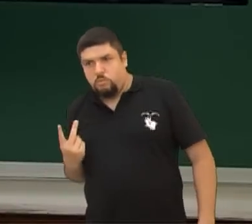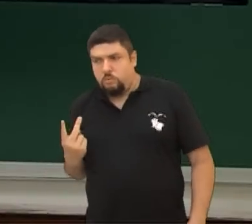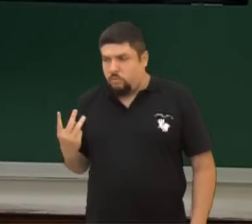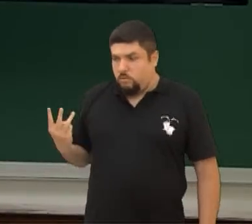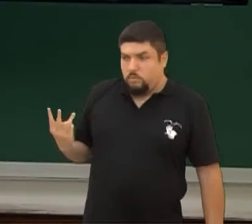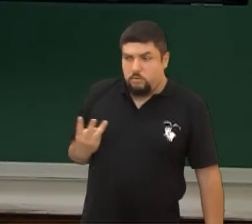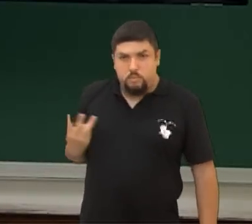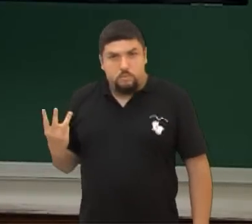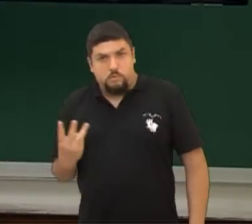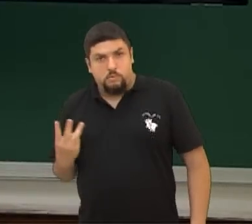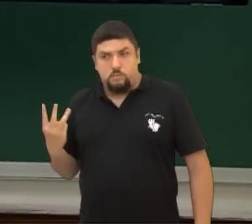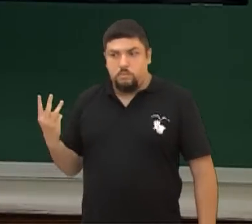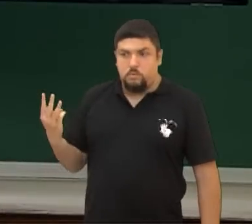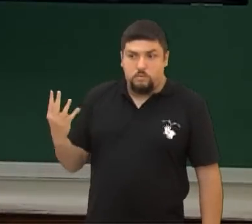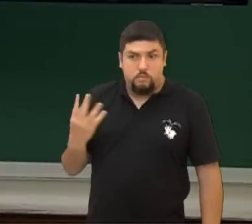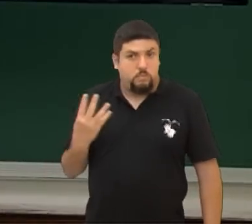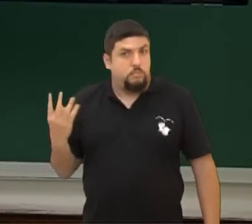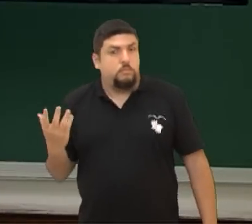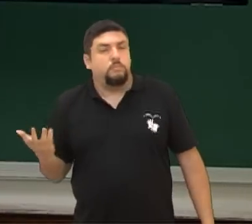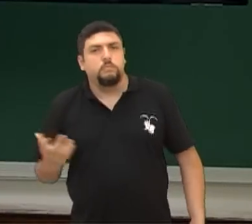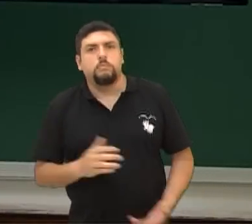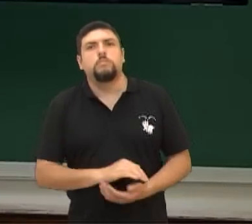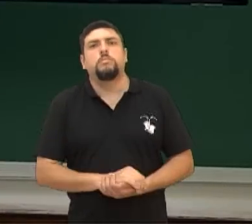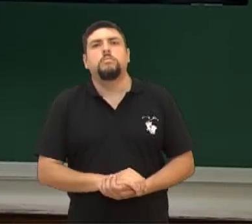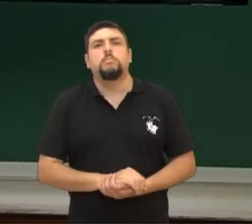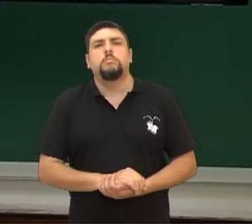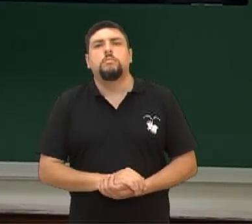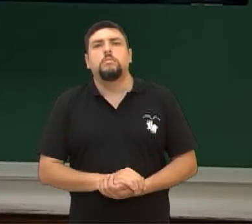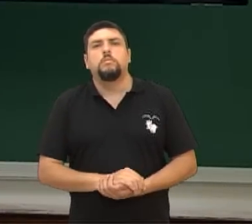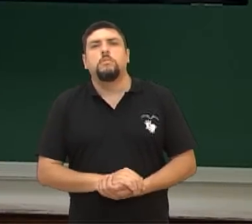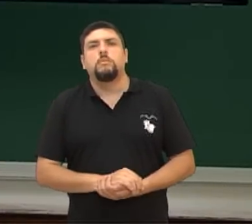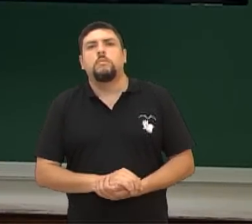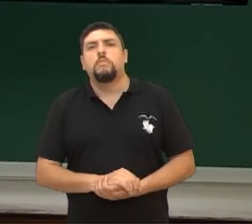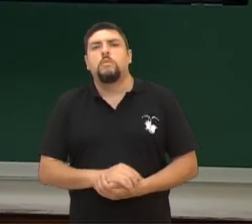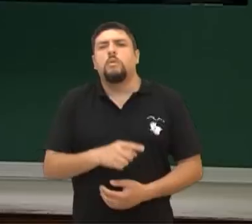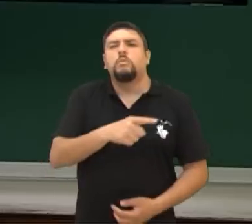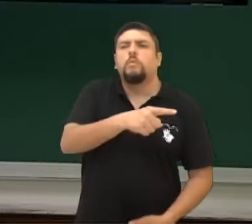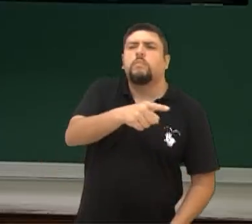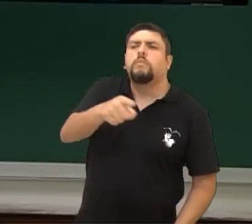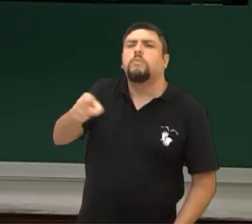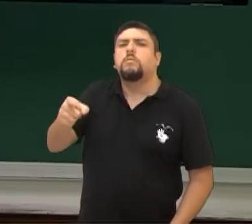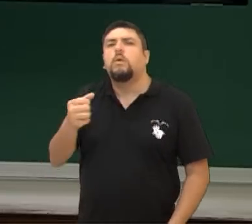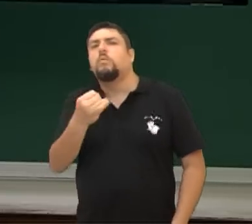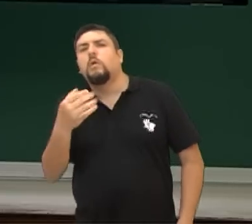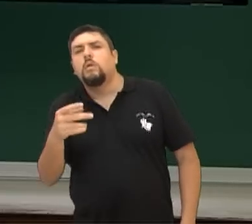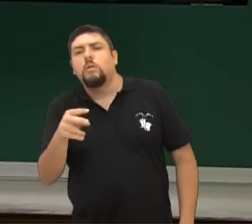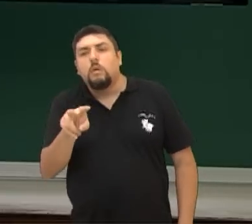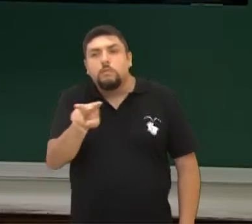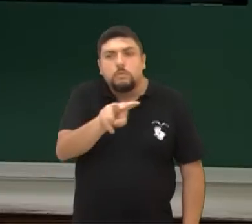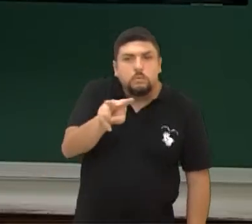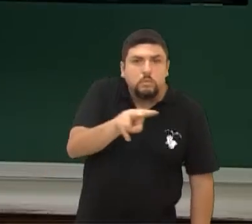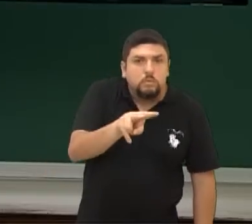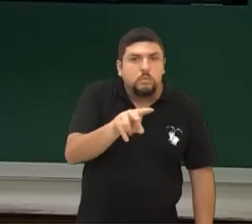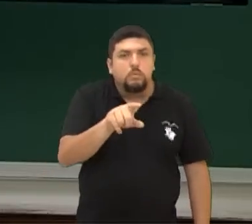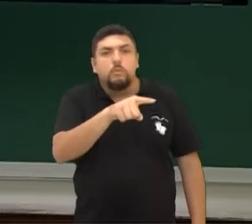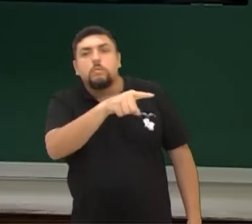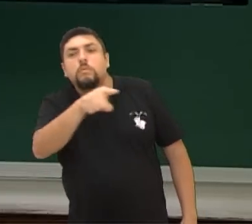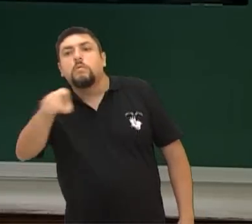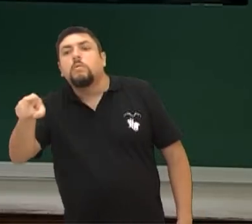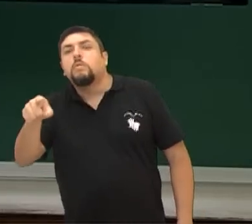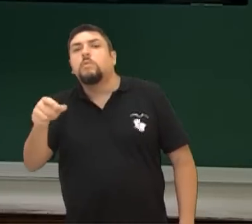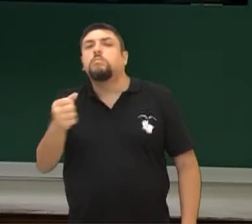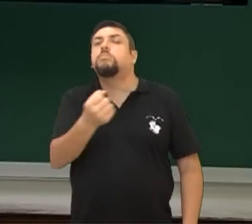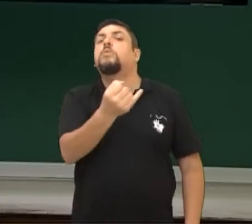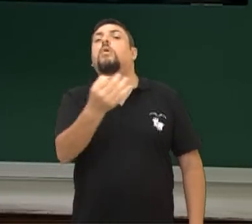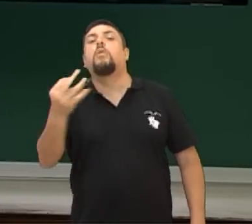você, nós. Quantas pessoas tem no vós? No mínimo 2. Vocês, no mínimo, né?